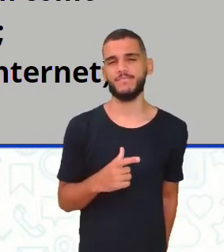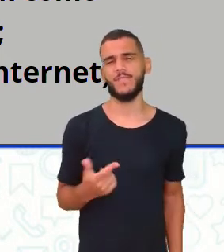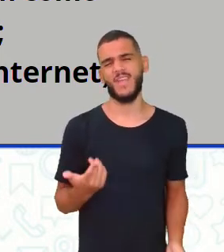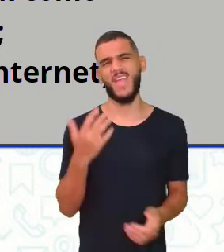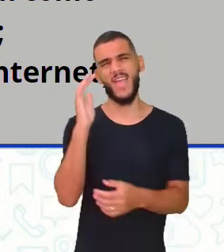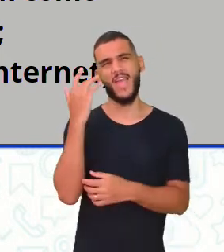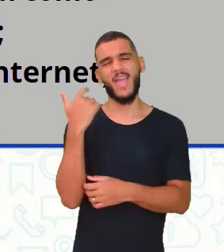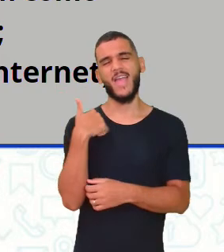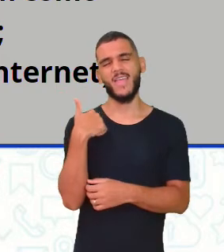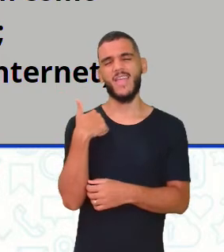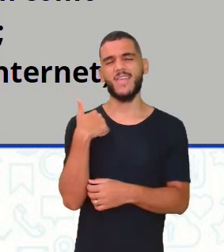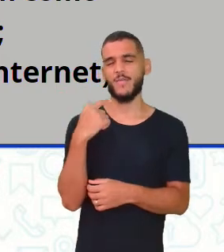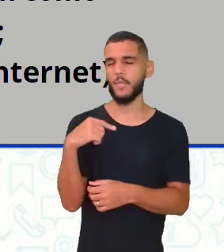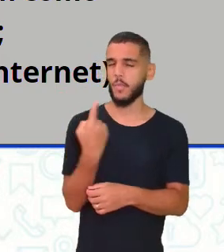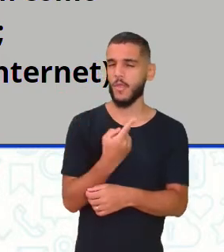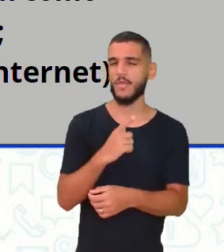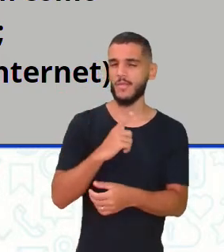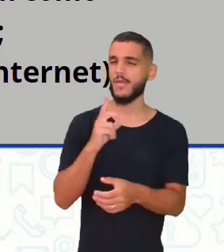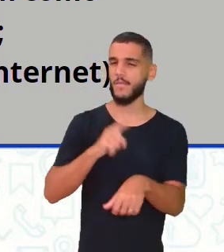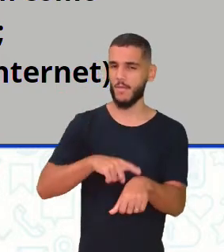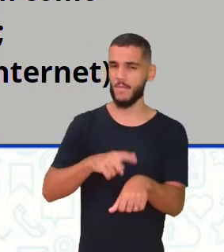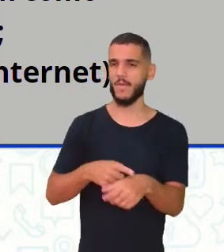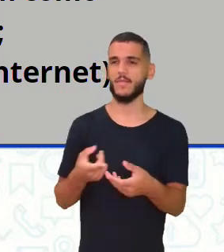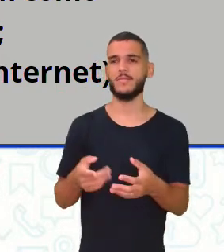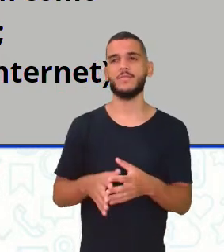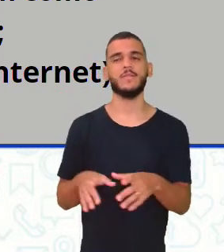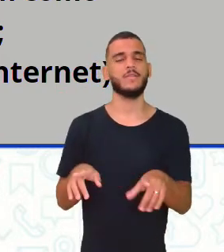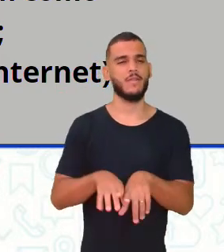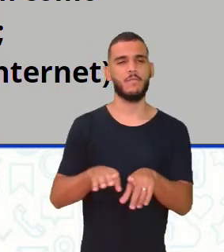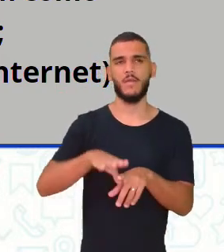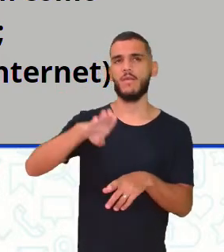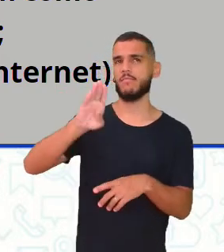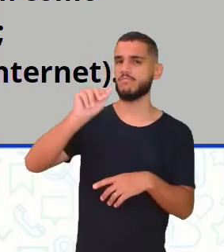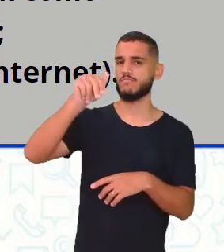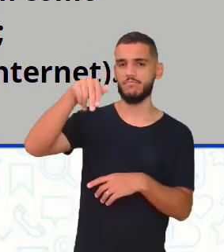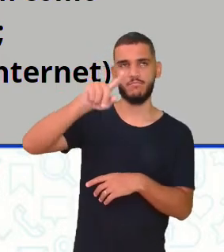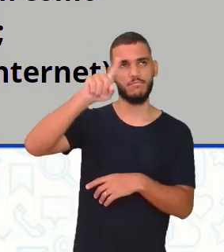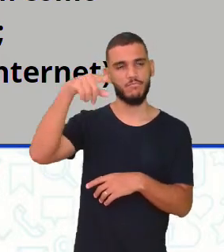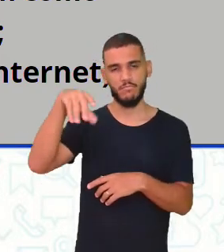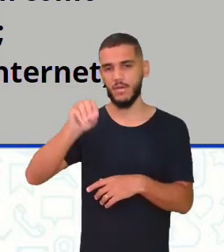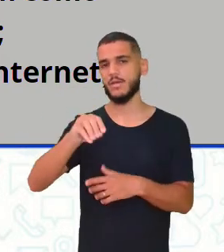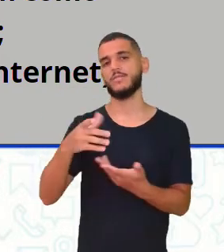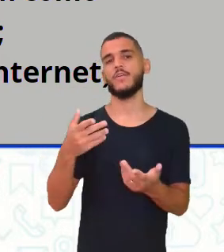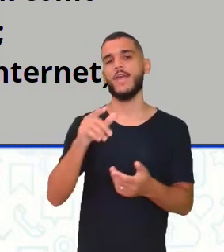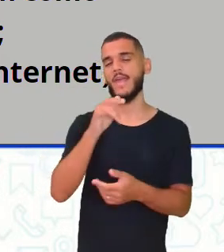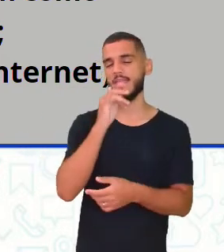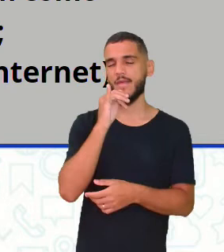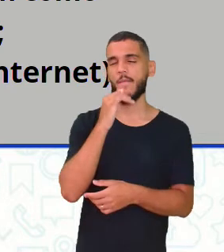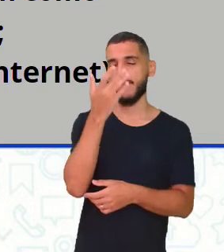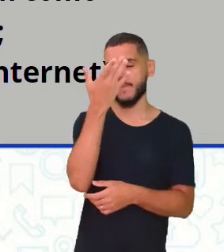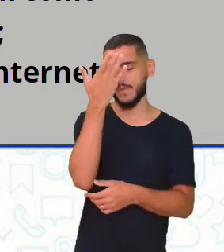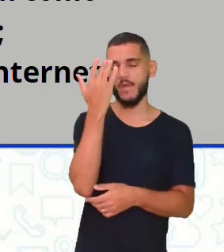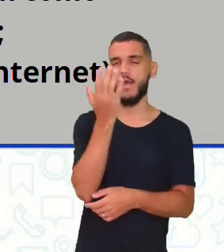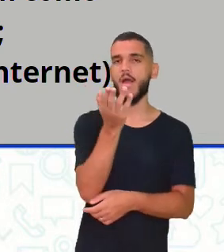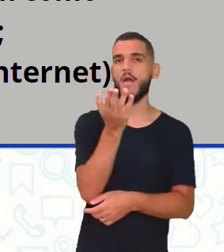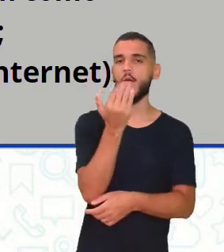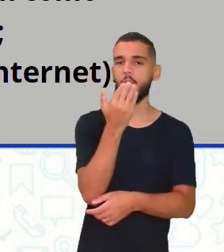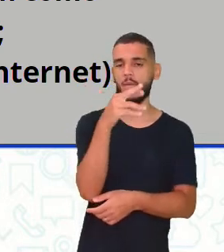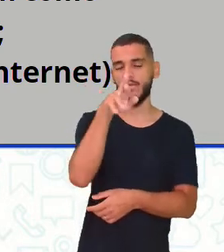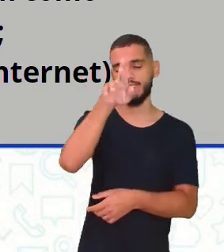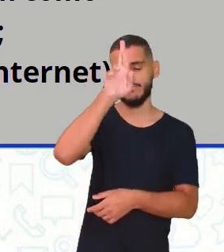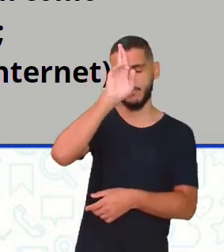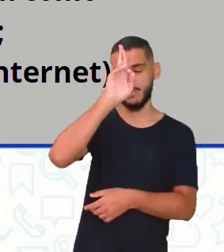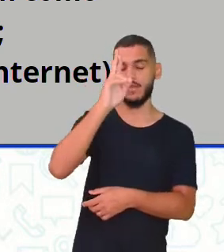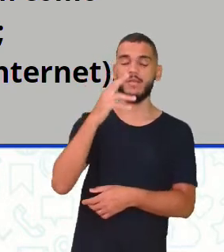por esses momentos? Passamos sim. Então, banzo, minha gente. Ó, almocei, depois do almoço me deu aquele